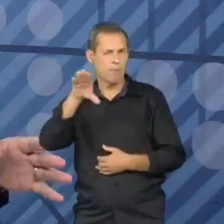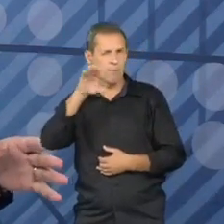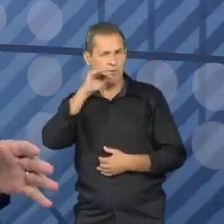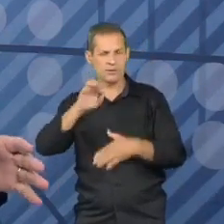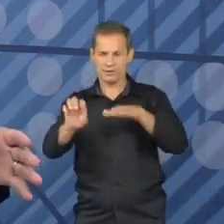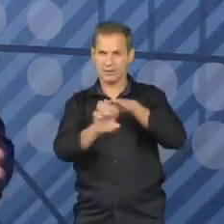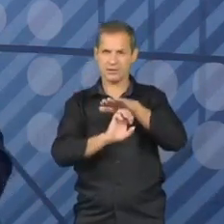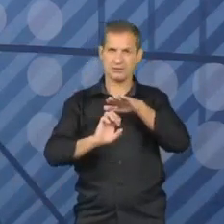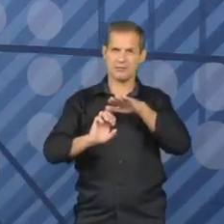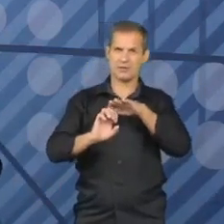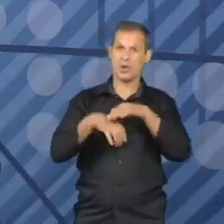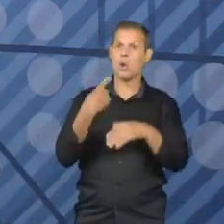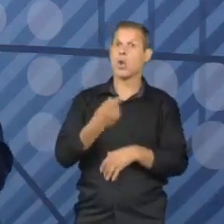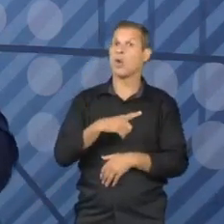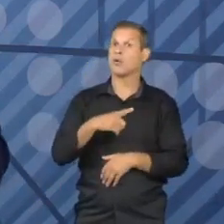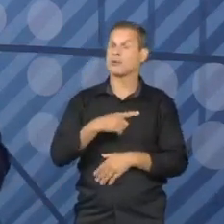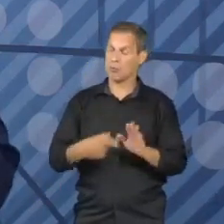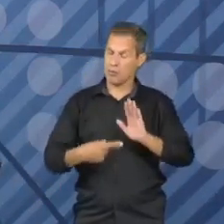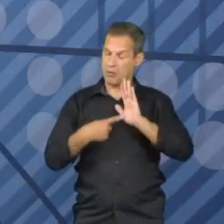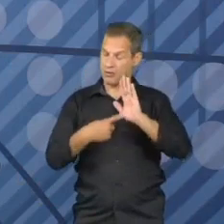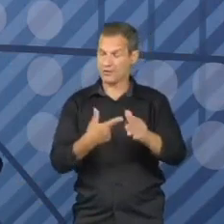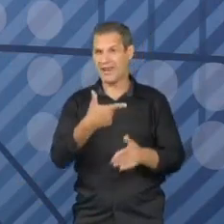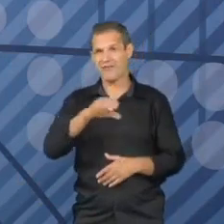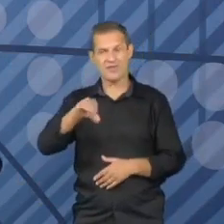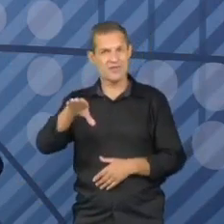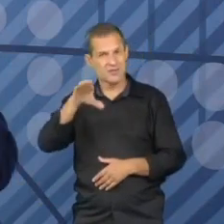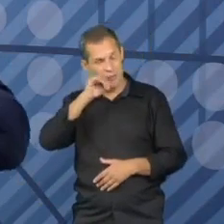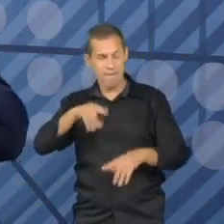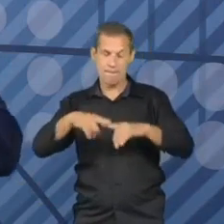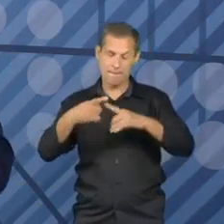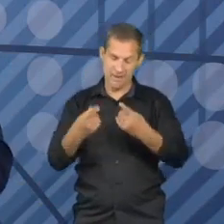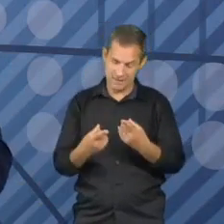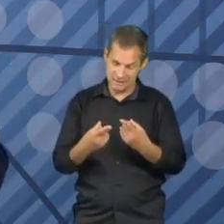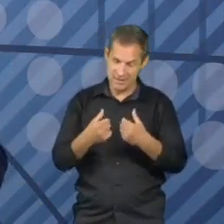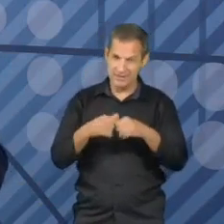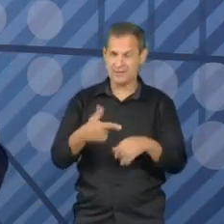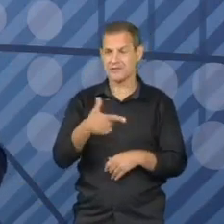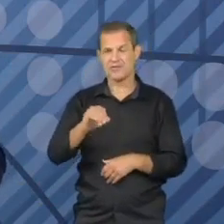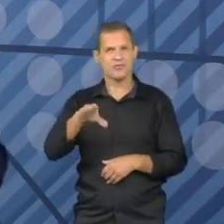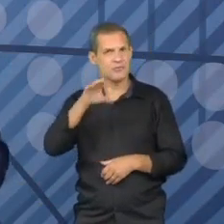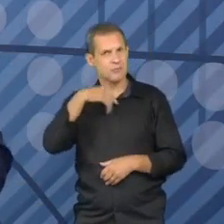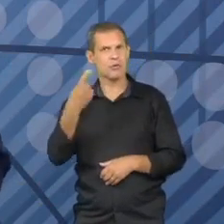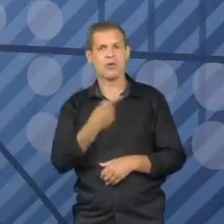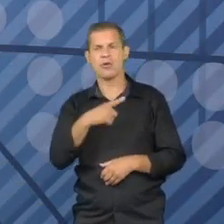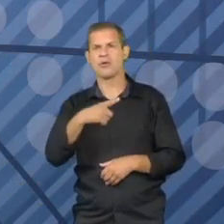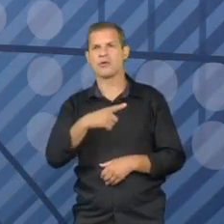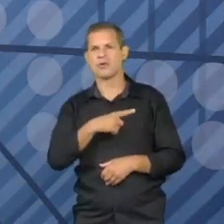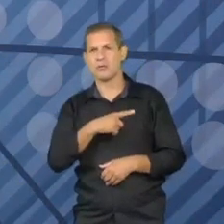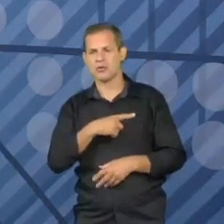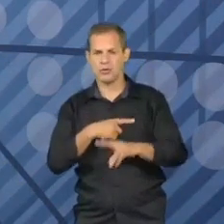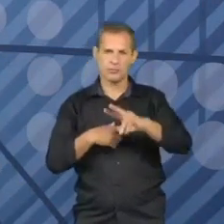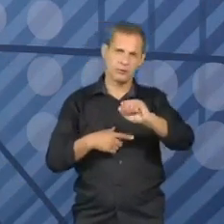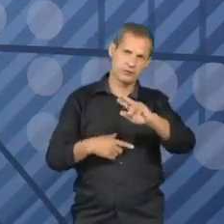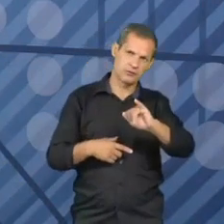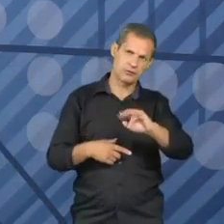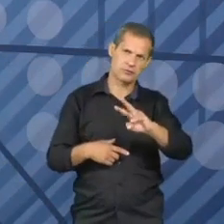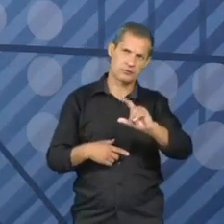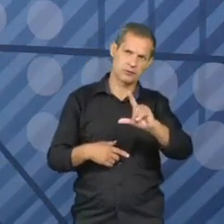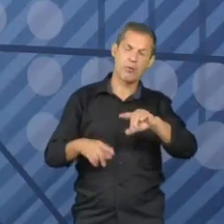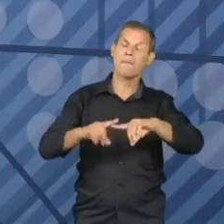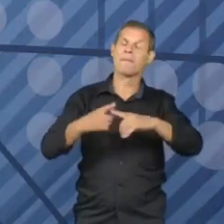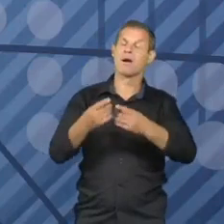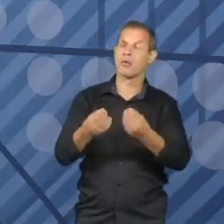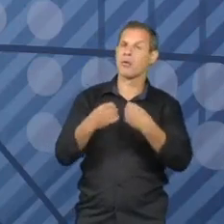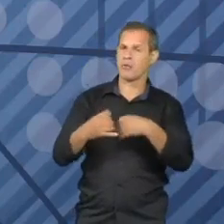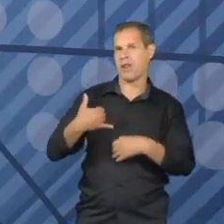nessa empresa, nós temos uma amostra de 20 funcionários. E sobre esses 20 funcionários nós geramos algumas variáveis. Variável como